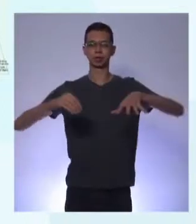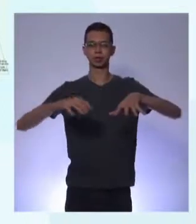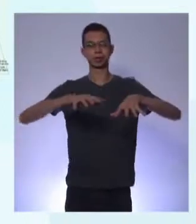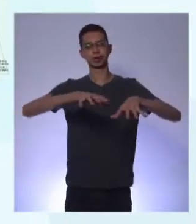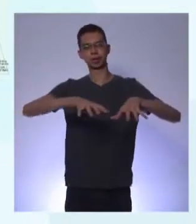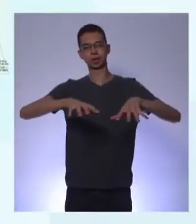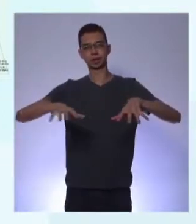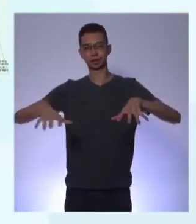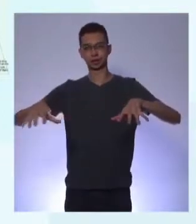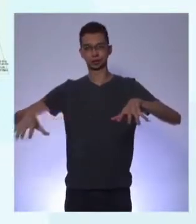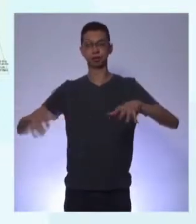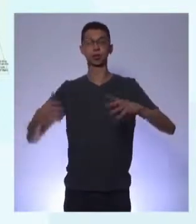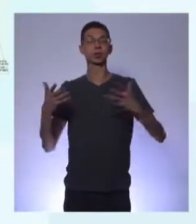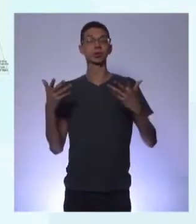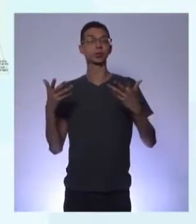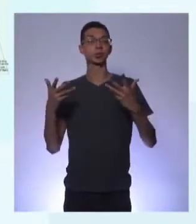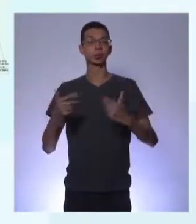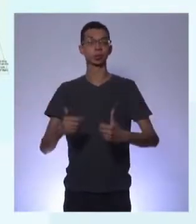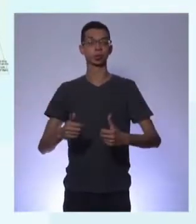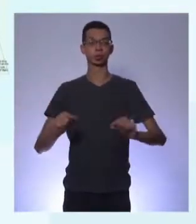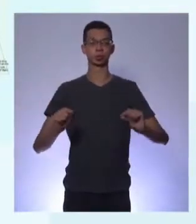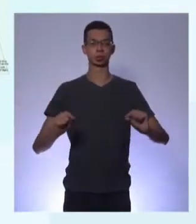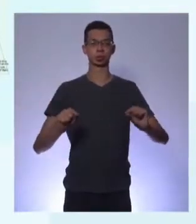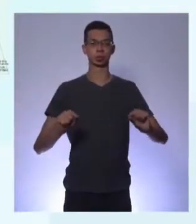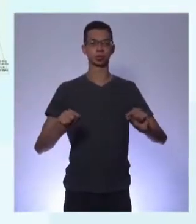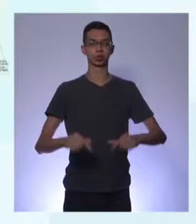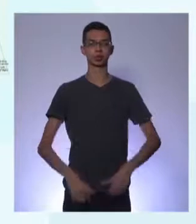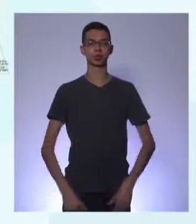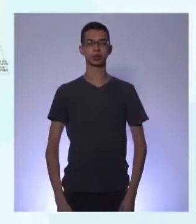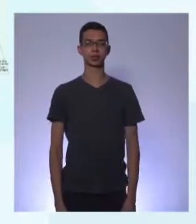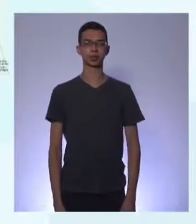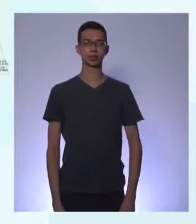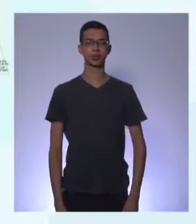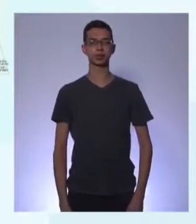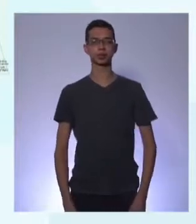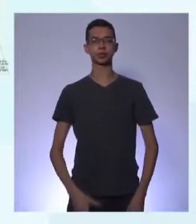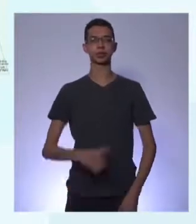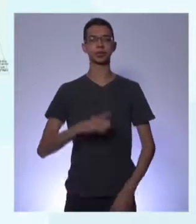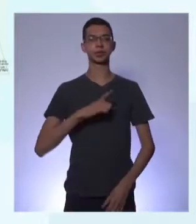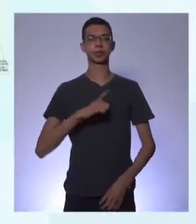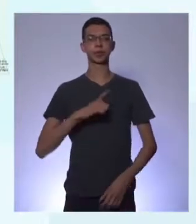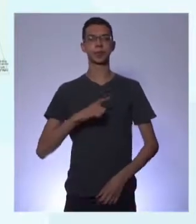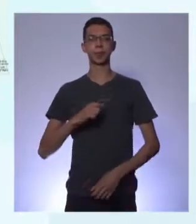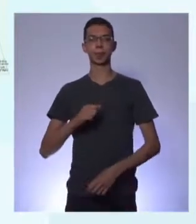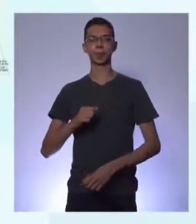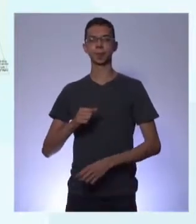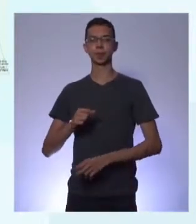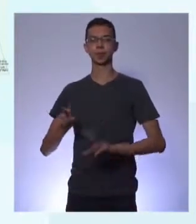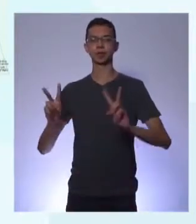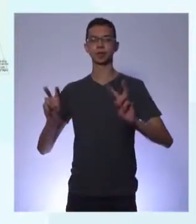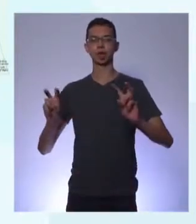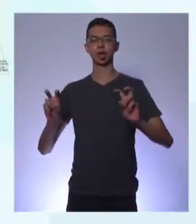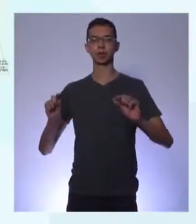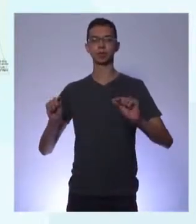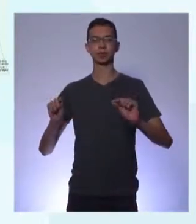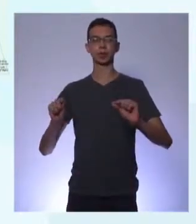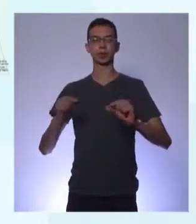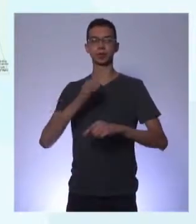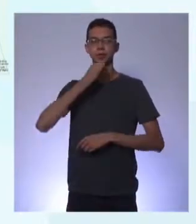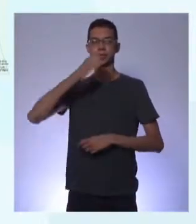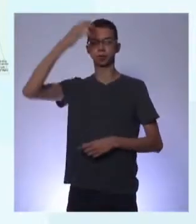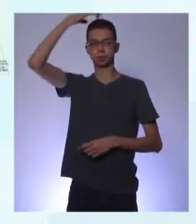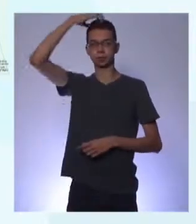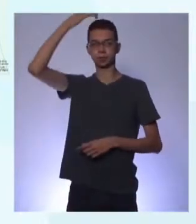Todos eles são reinos, são uma espécie de monarquia, são vice-reinos da